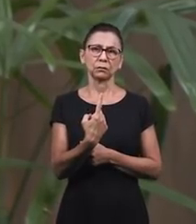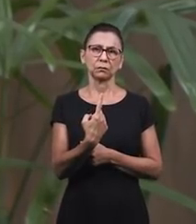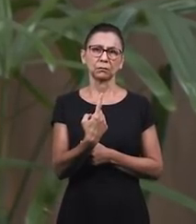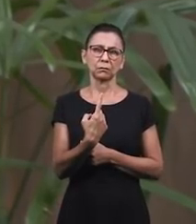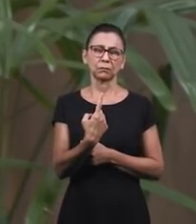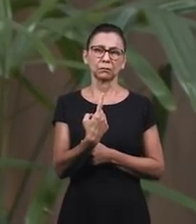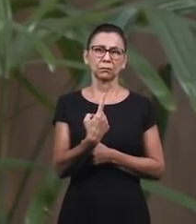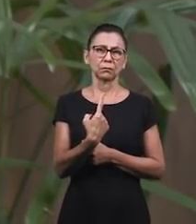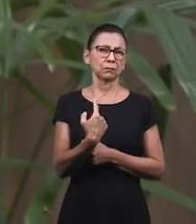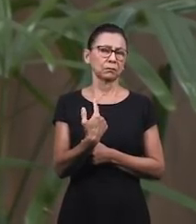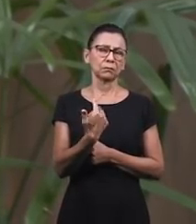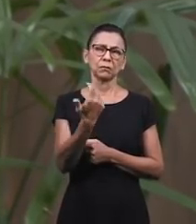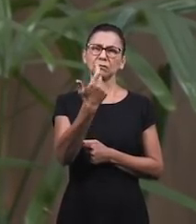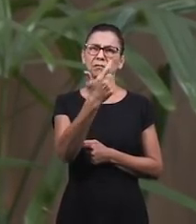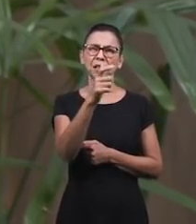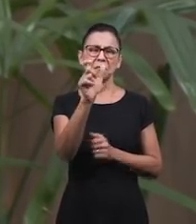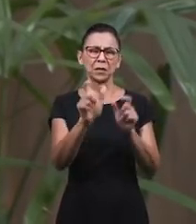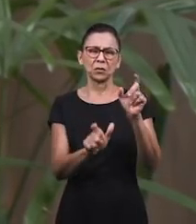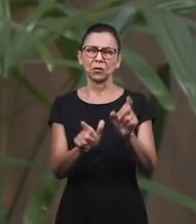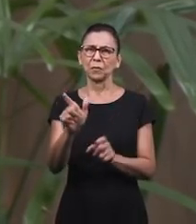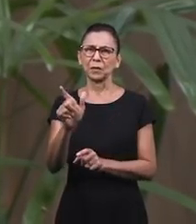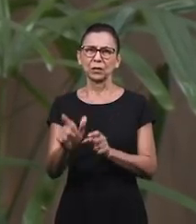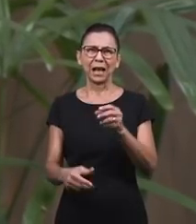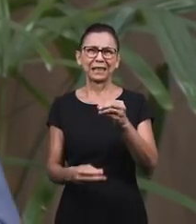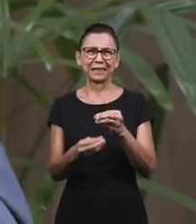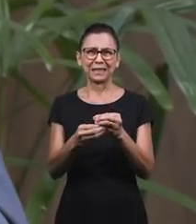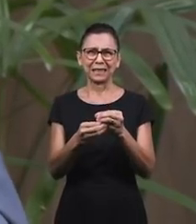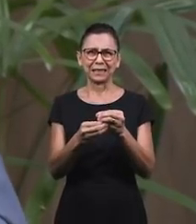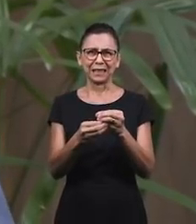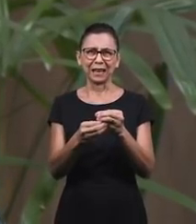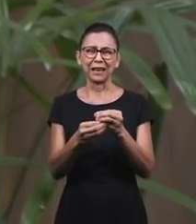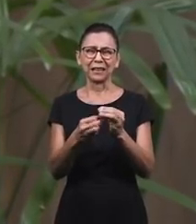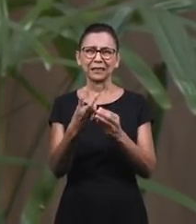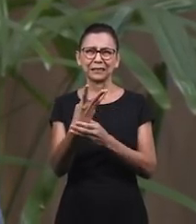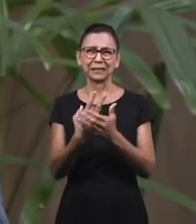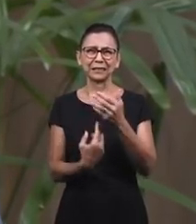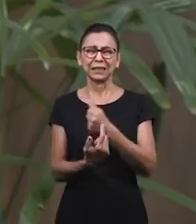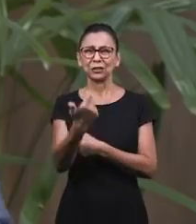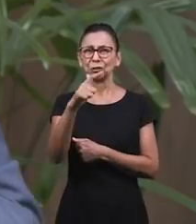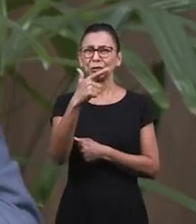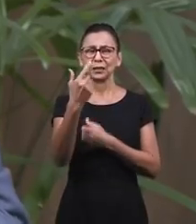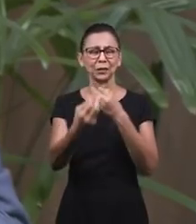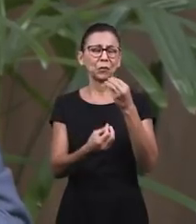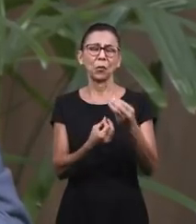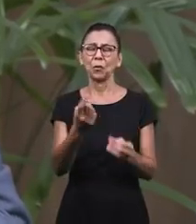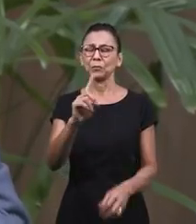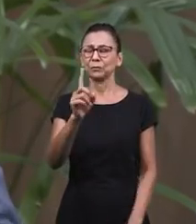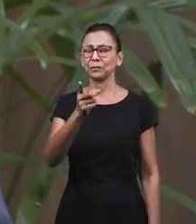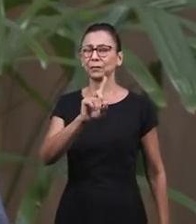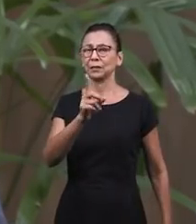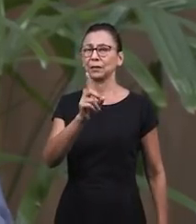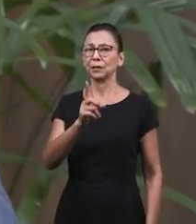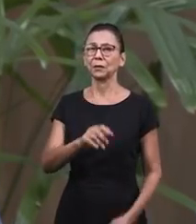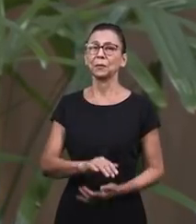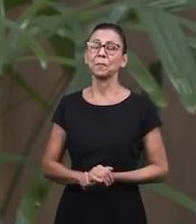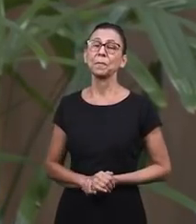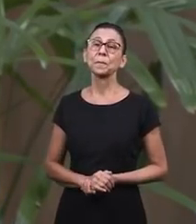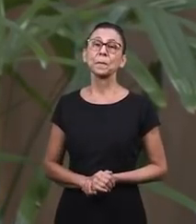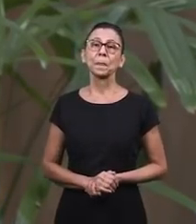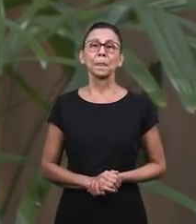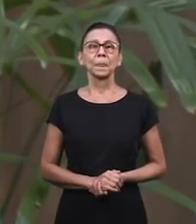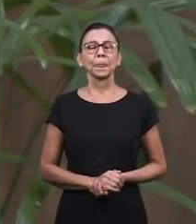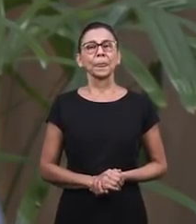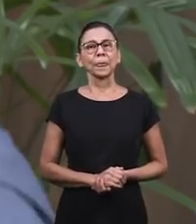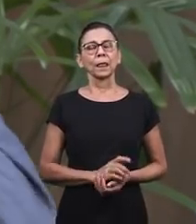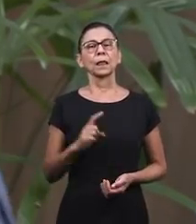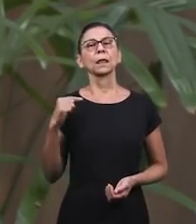não tem para mais ninguém, ou seja, é um mistério assim, que quando nós falamos, nós nos alegramos, que nós entramos em espírito de